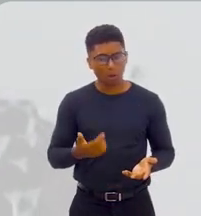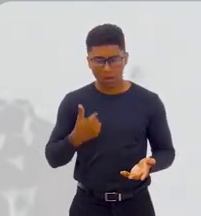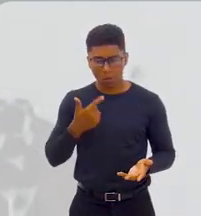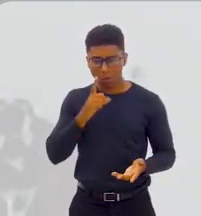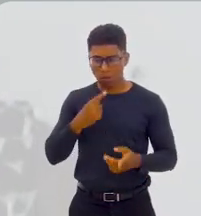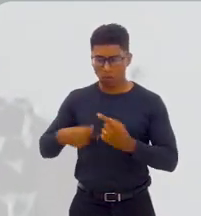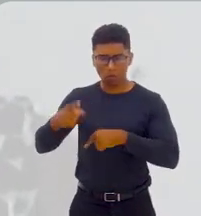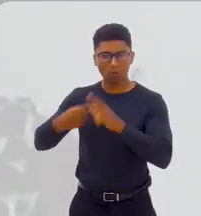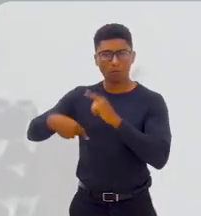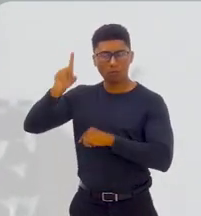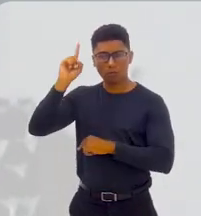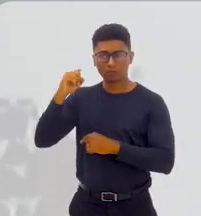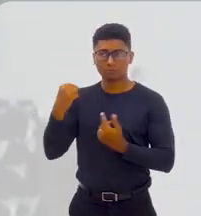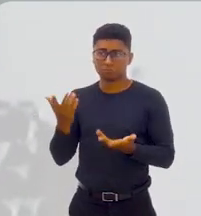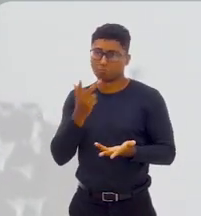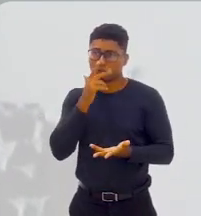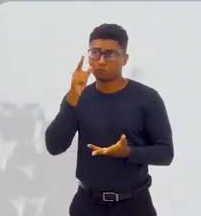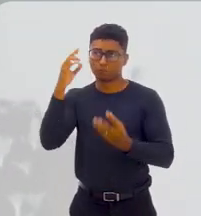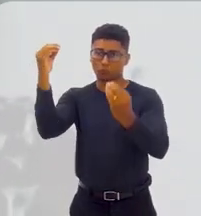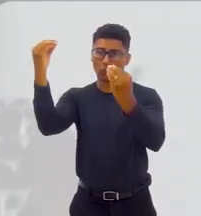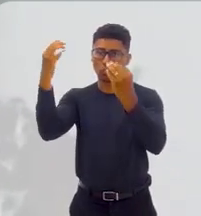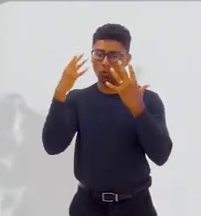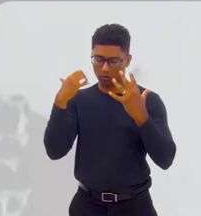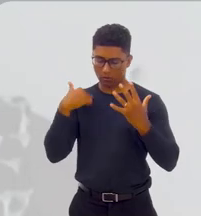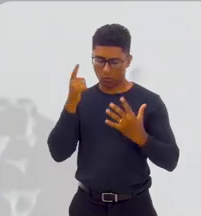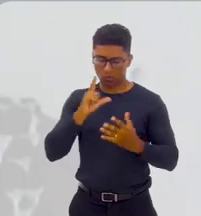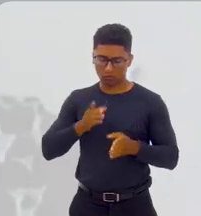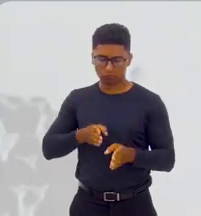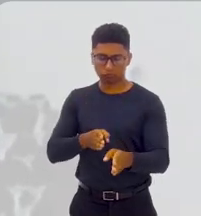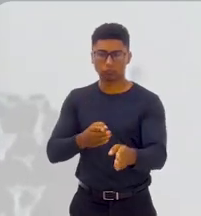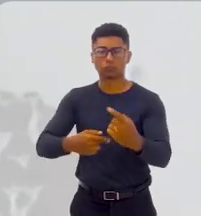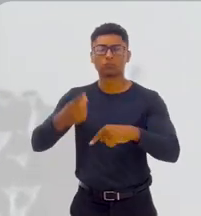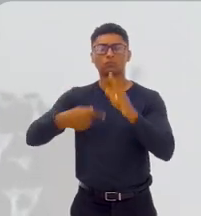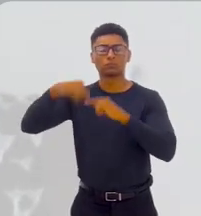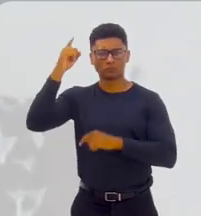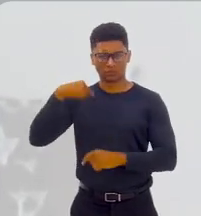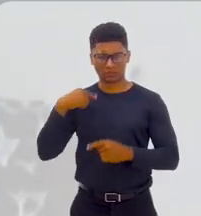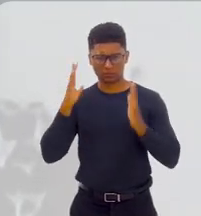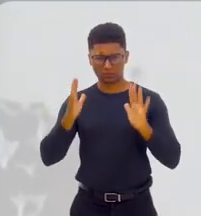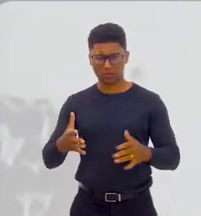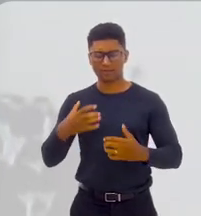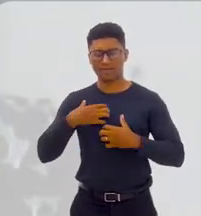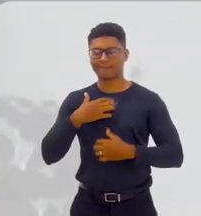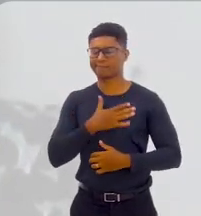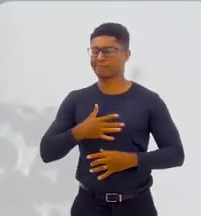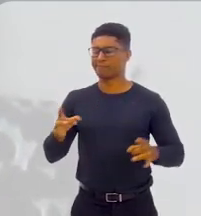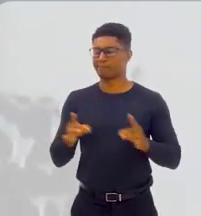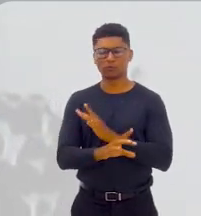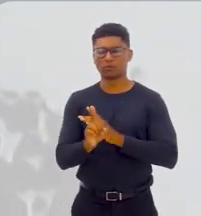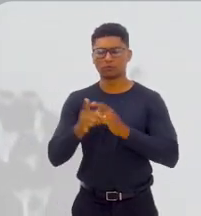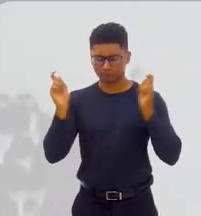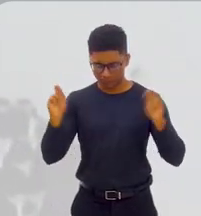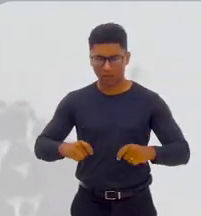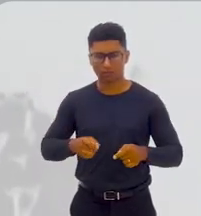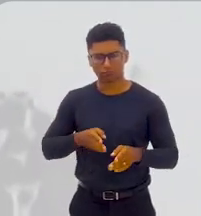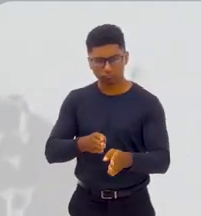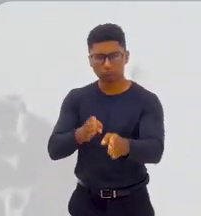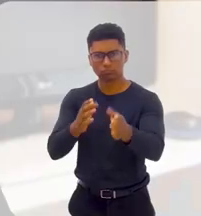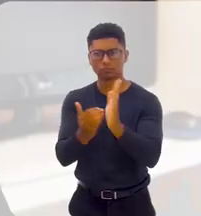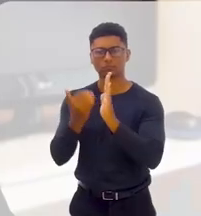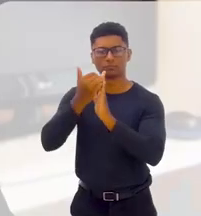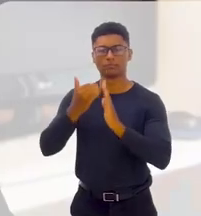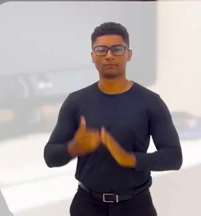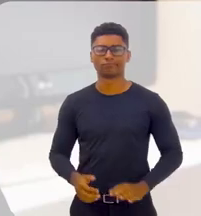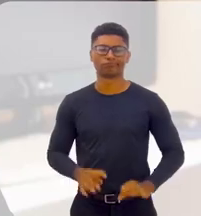dizer é que o sagrado fez caminho para mim, para eu chegar aqui. E aqui ainda não estou satisfeita, não, tá? Porque para mim tem chão e tem caminho